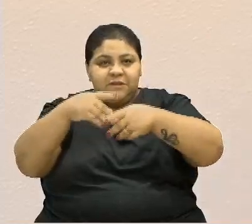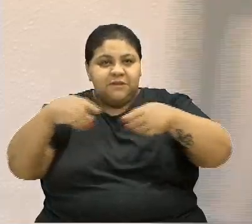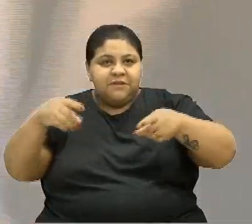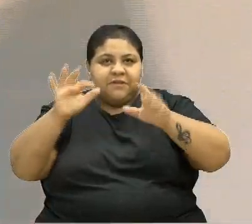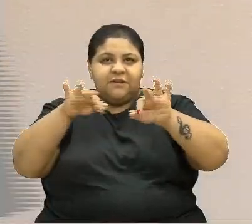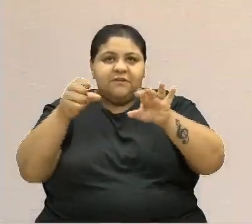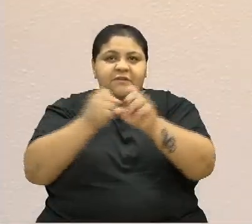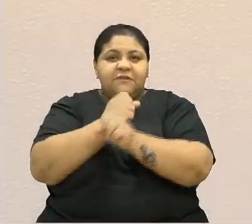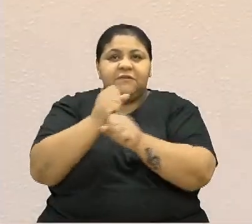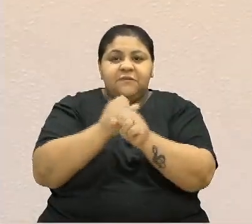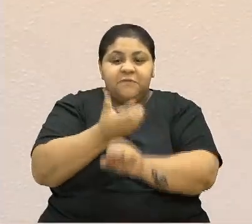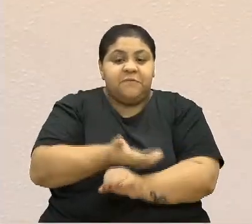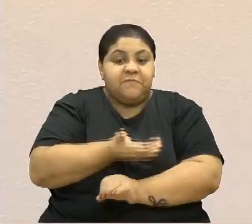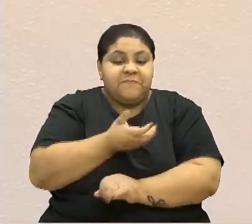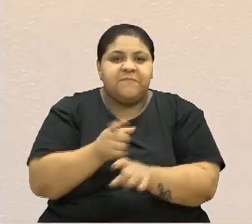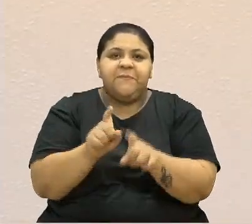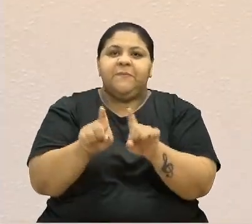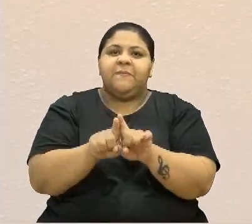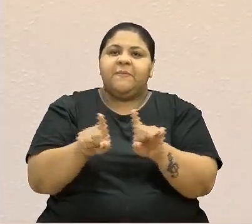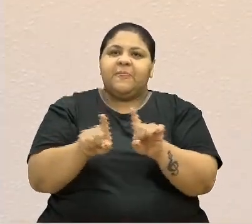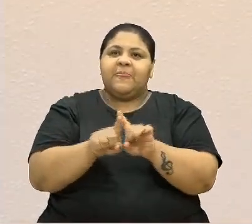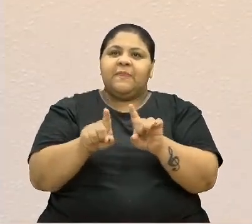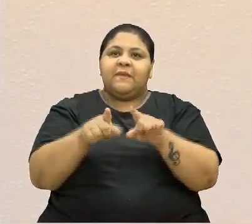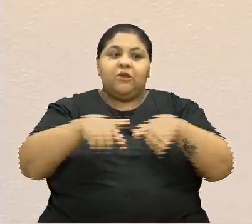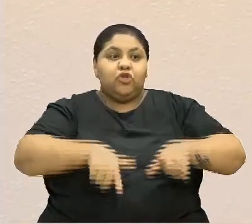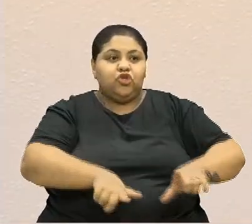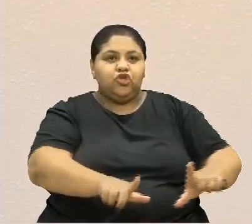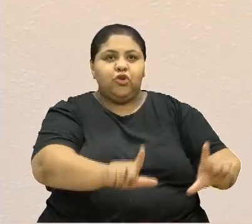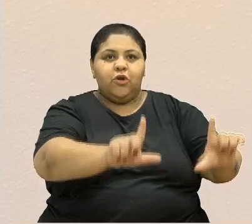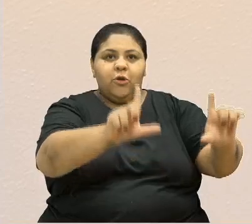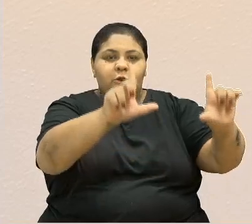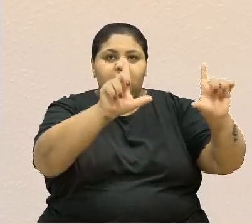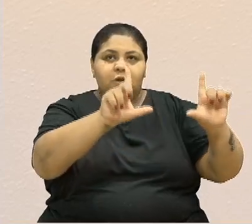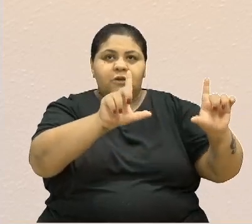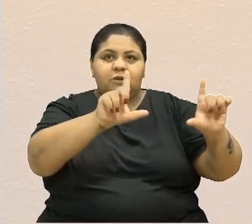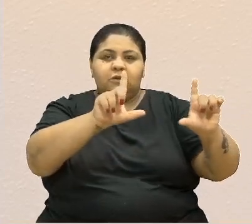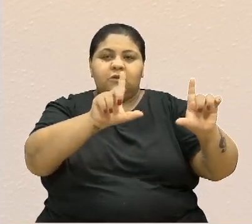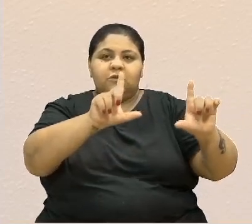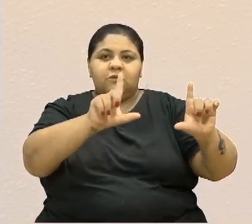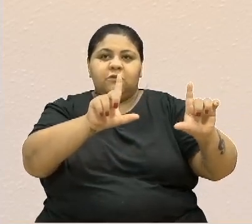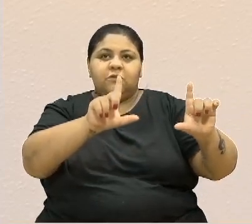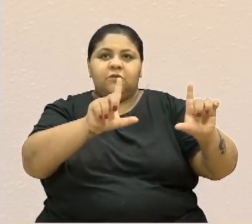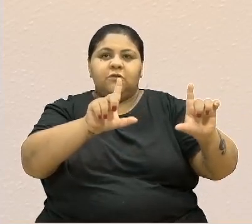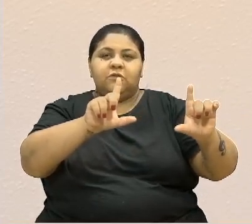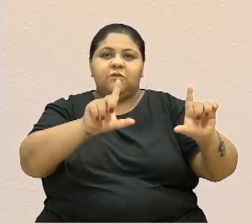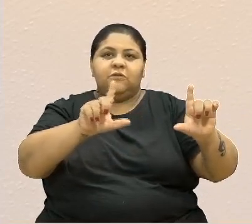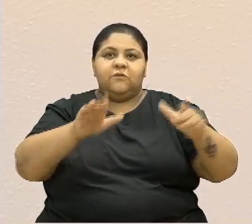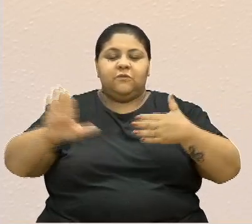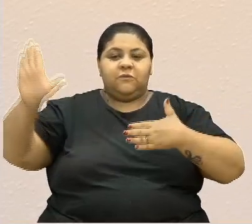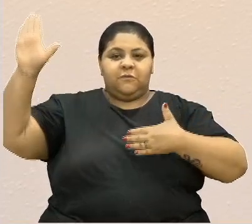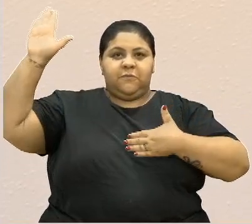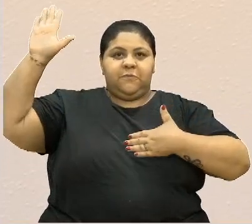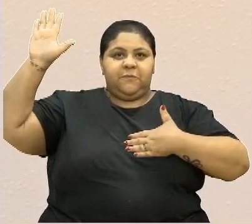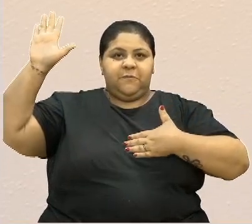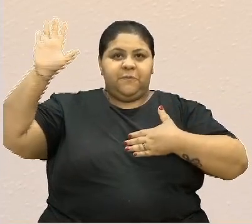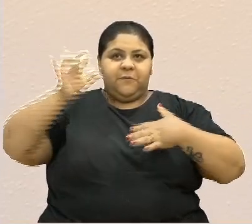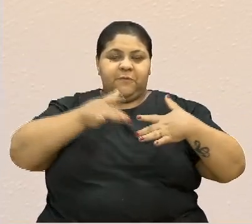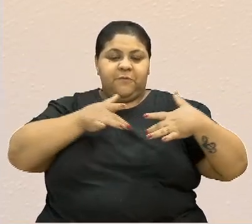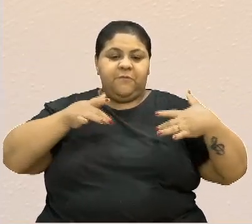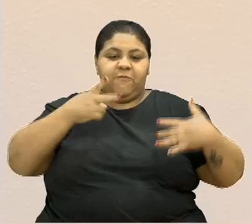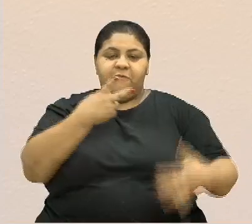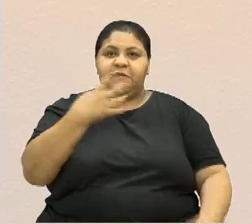ano, de Natal, e também dos diplomas, né, dos que concorreram a vereador, que foram nossos 24,